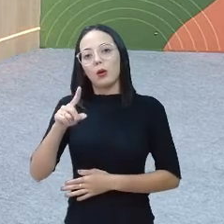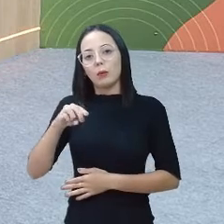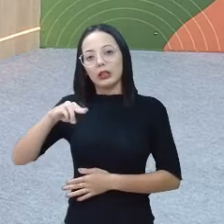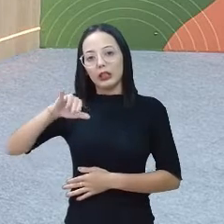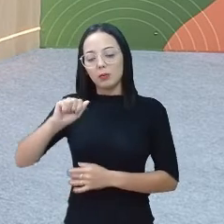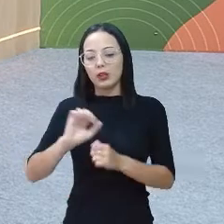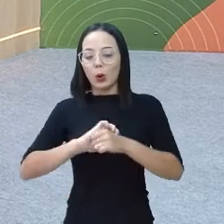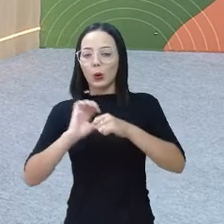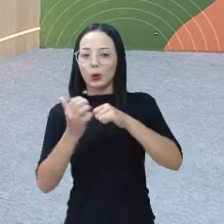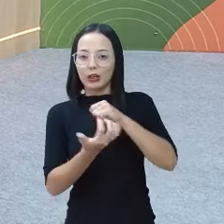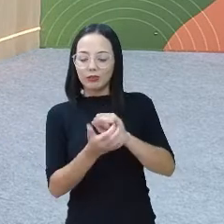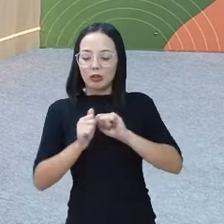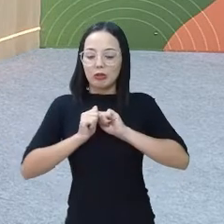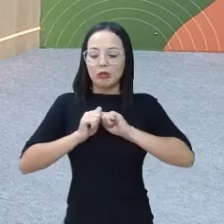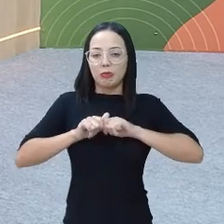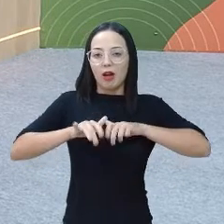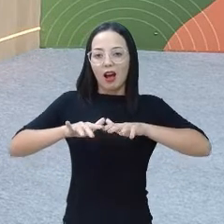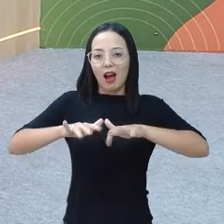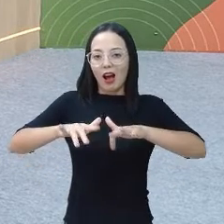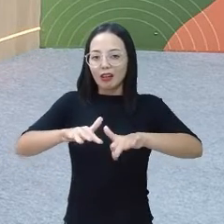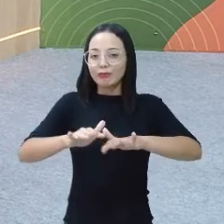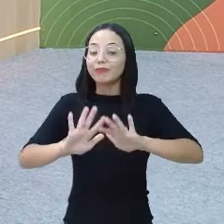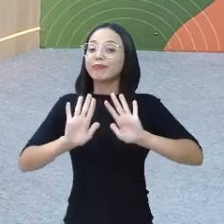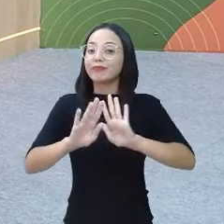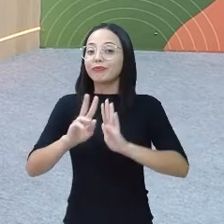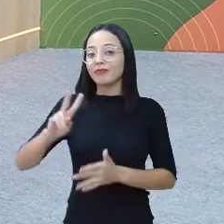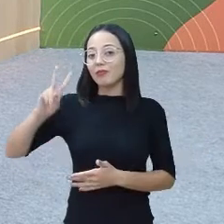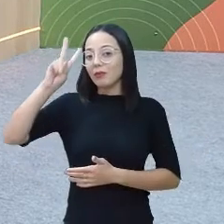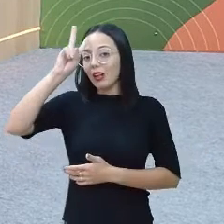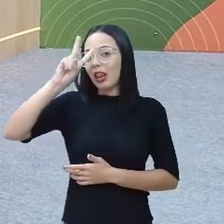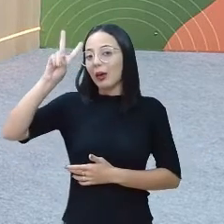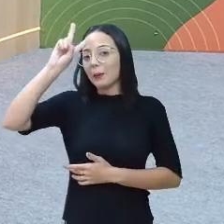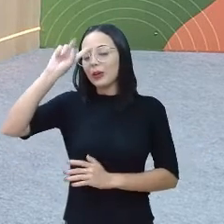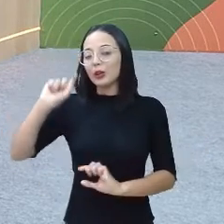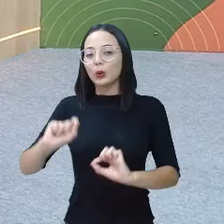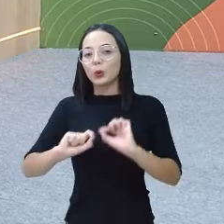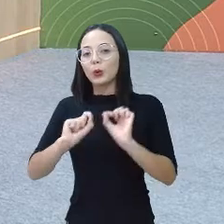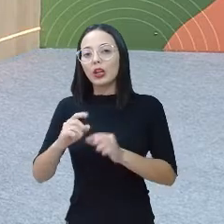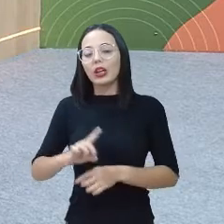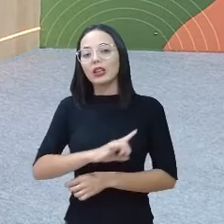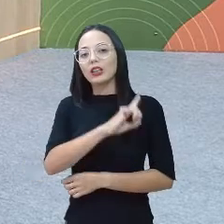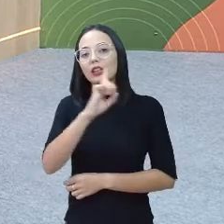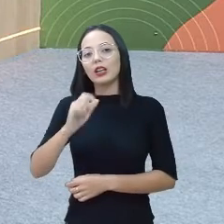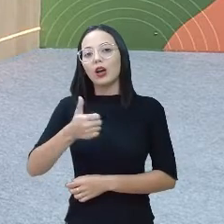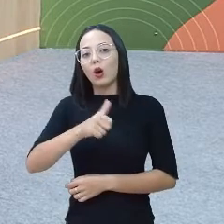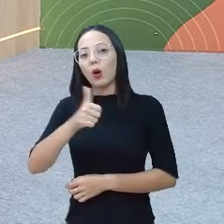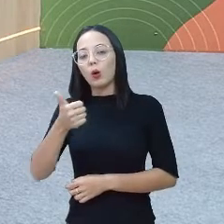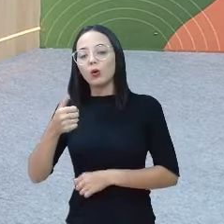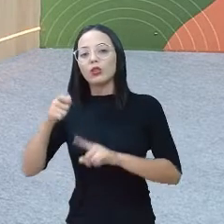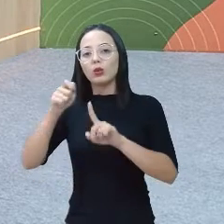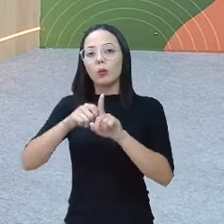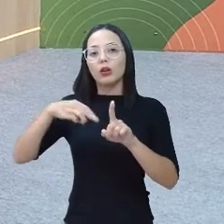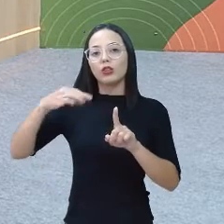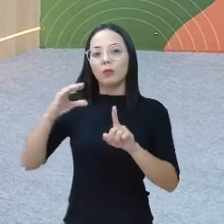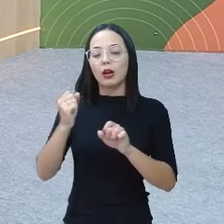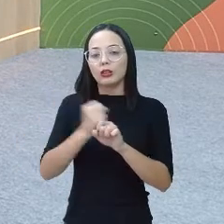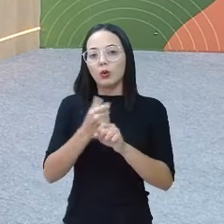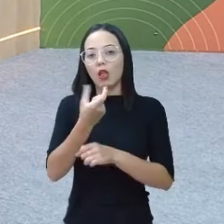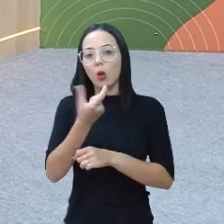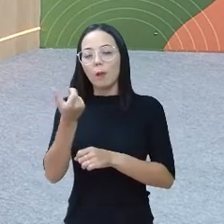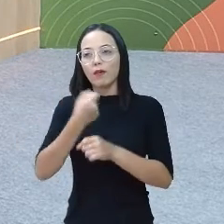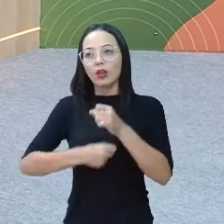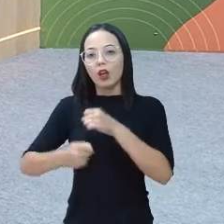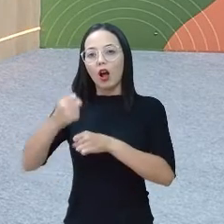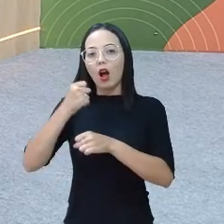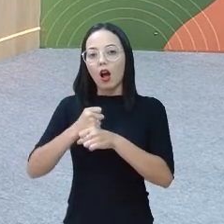novo coronavírus, né? Então, lembrar que no dia 11 de março de 2020, ano